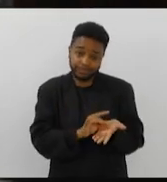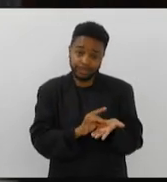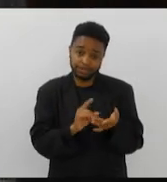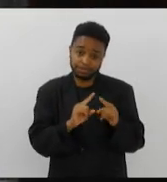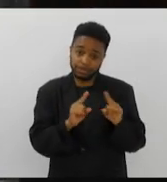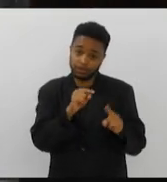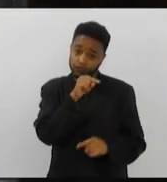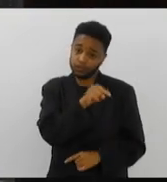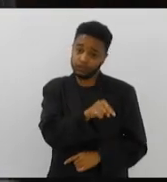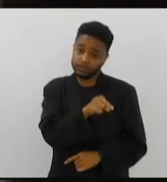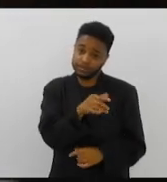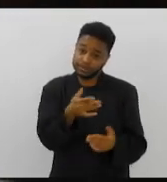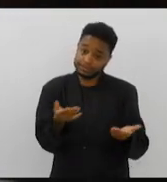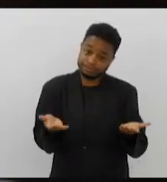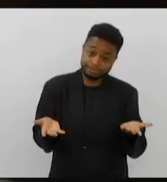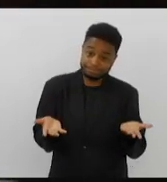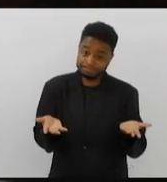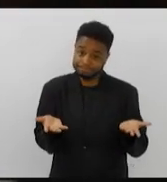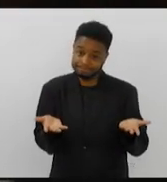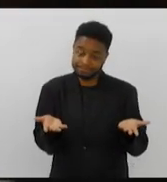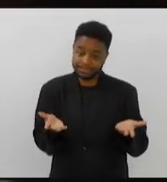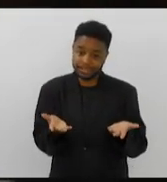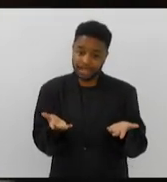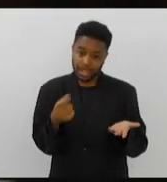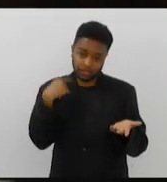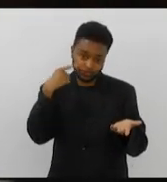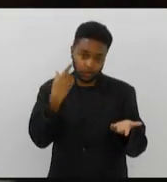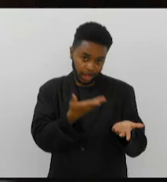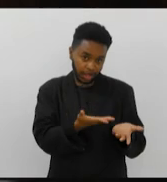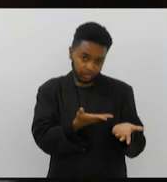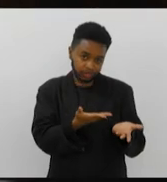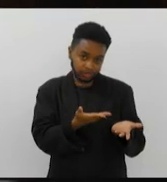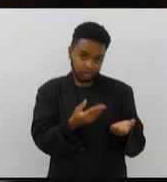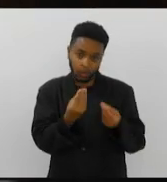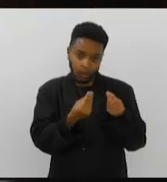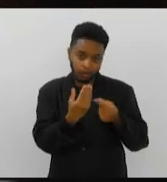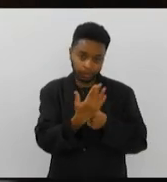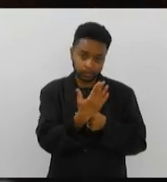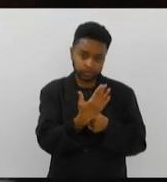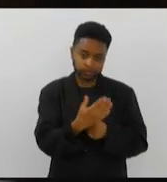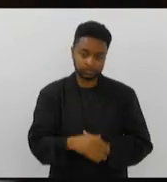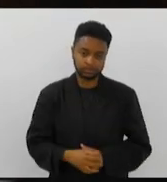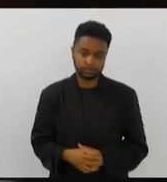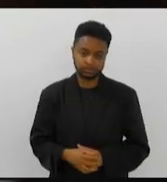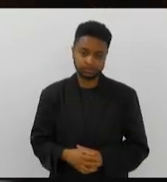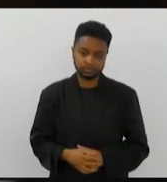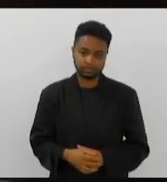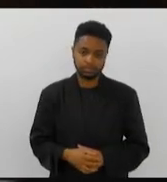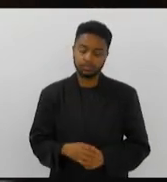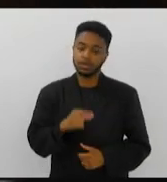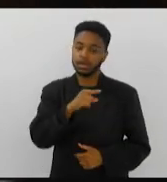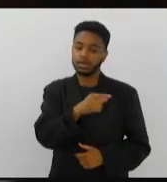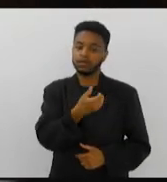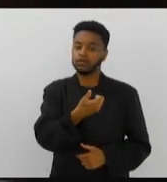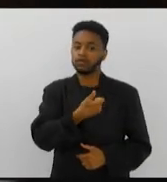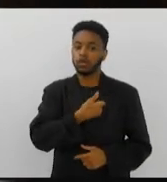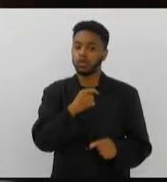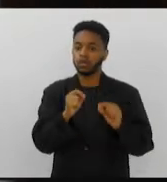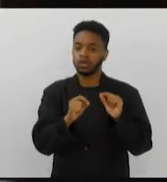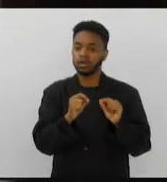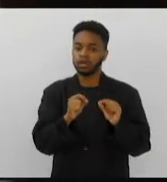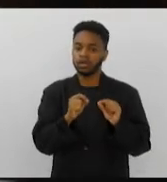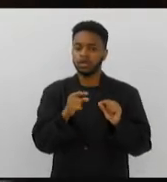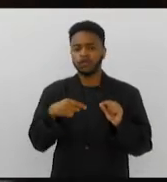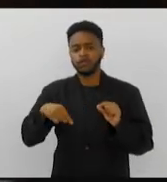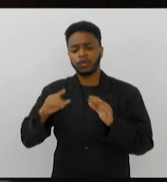é o Né o advogado de repente você pode me ajudar tal e aí o Afonso levou para